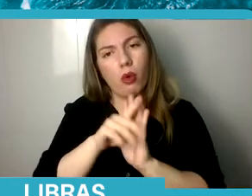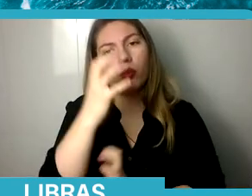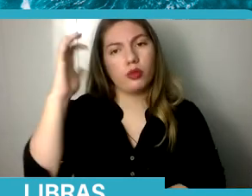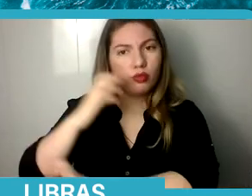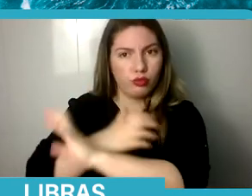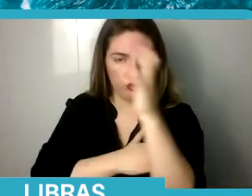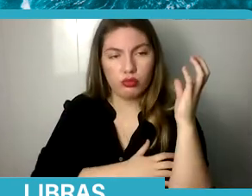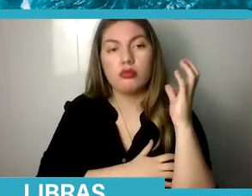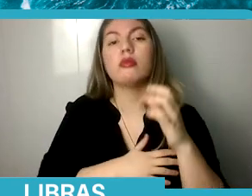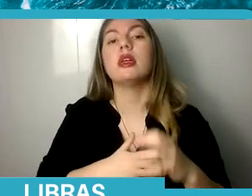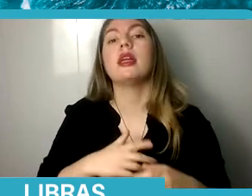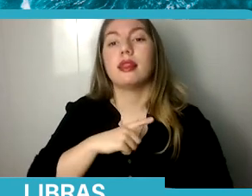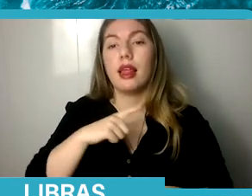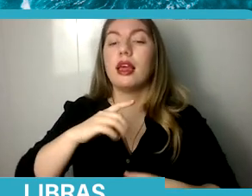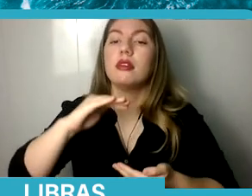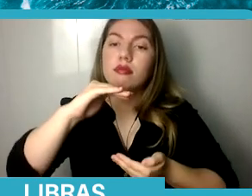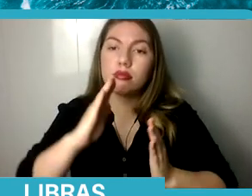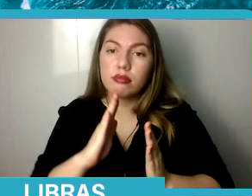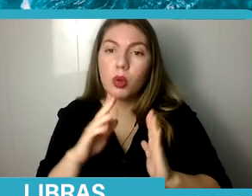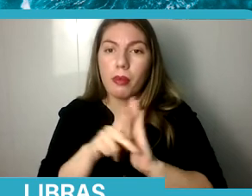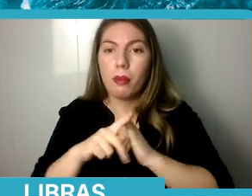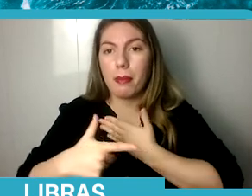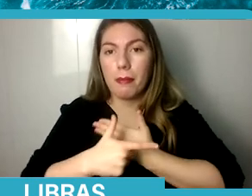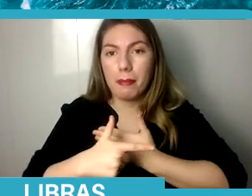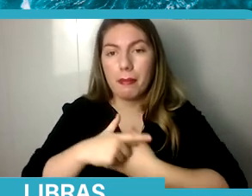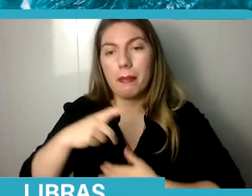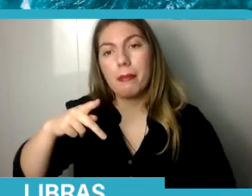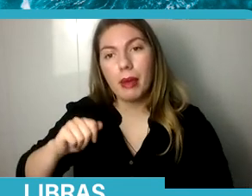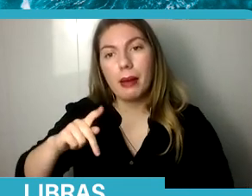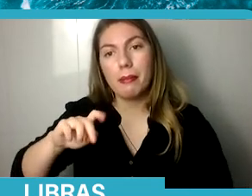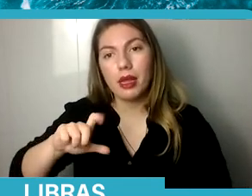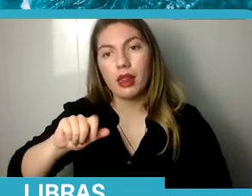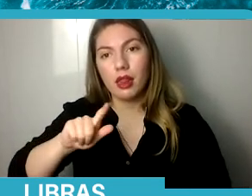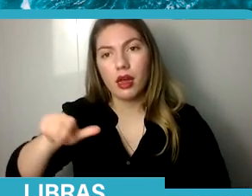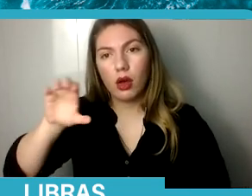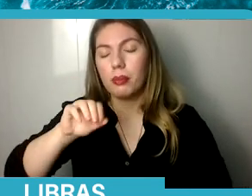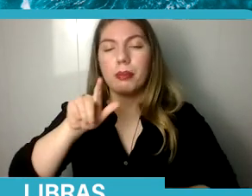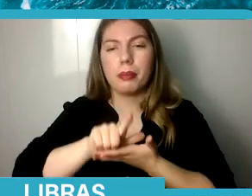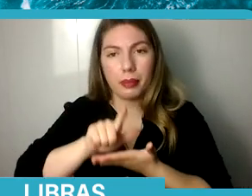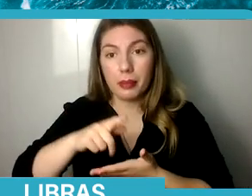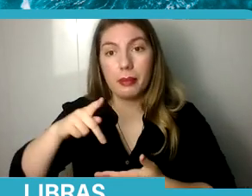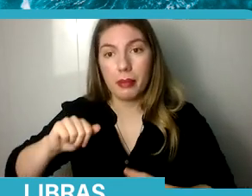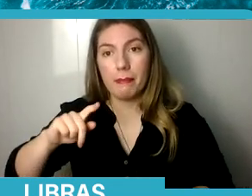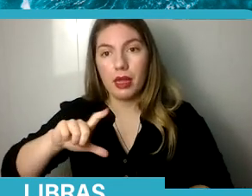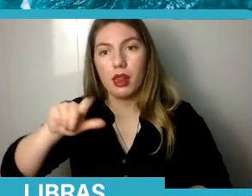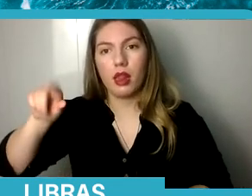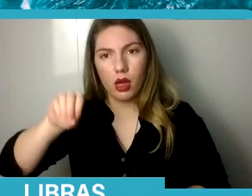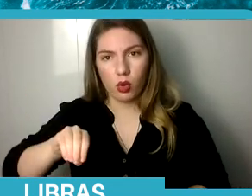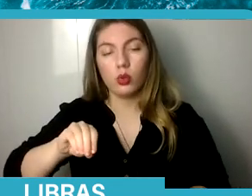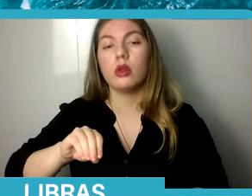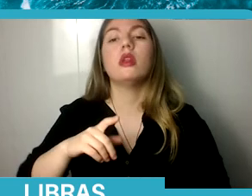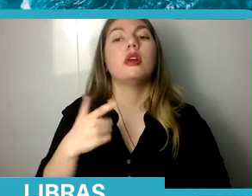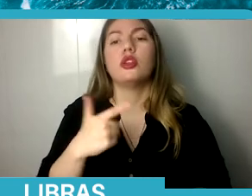de papelão que é totalmente compostável é sem gênero pode ser usado na por qualquer